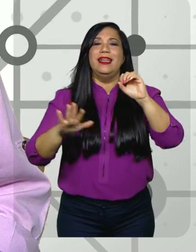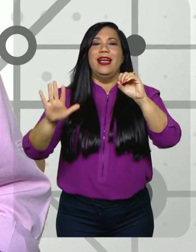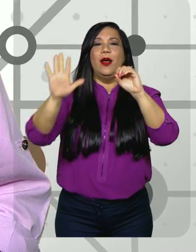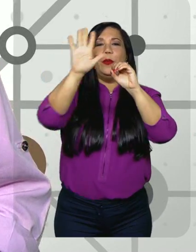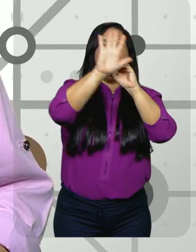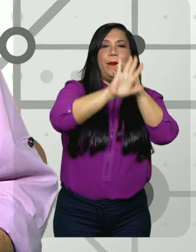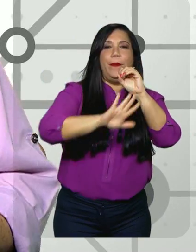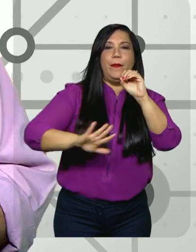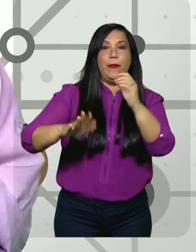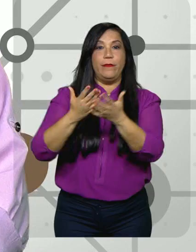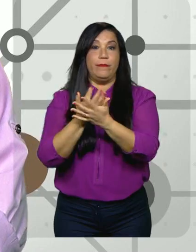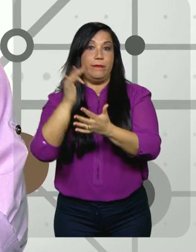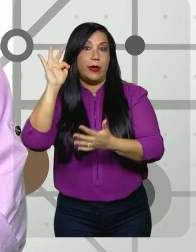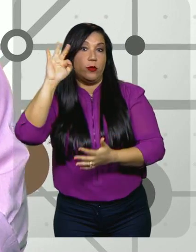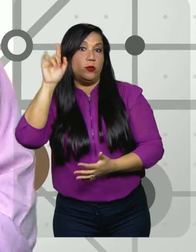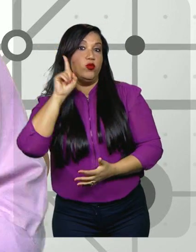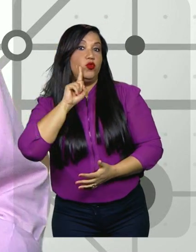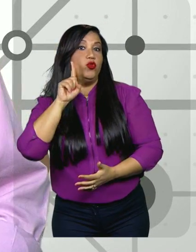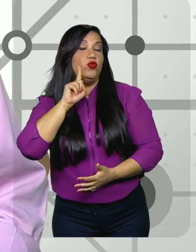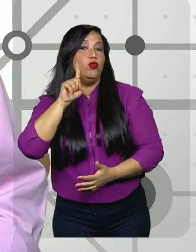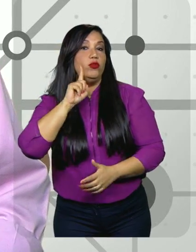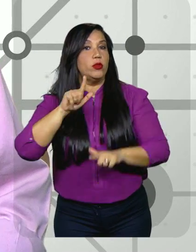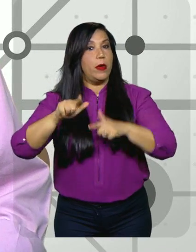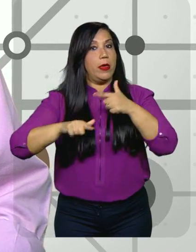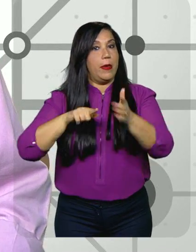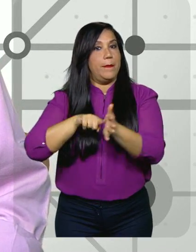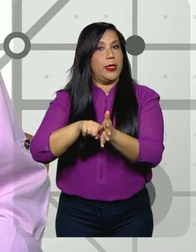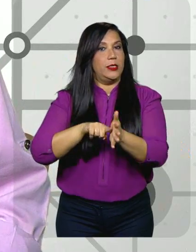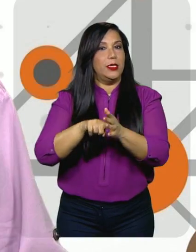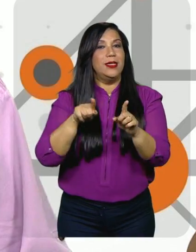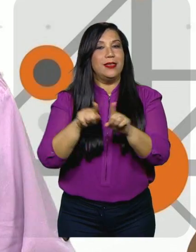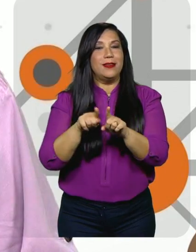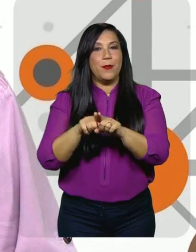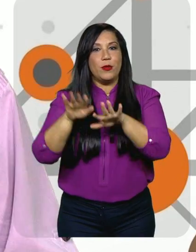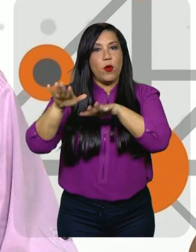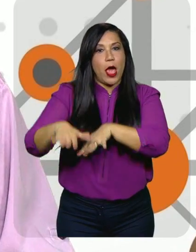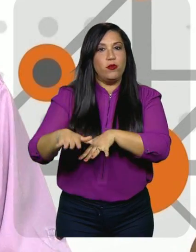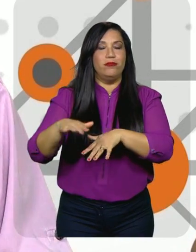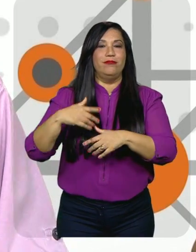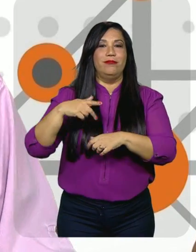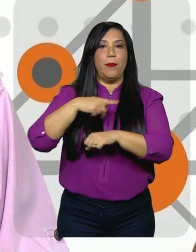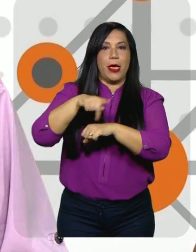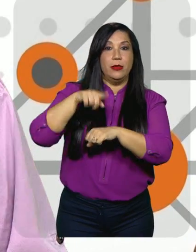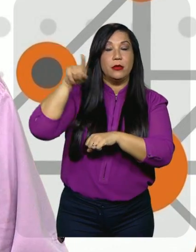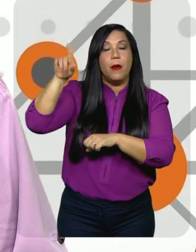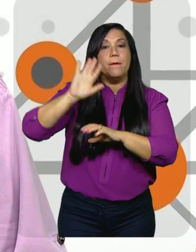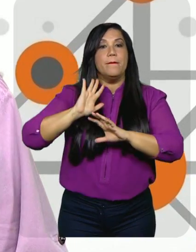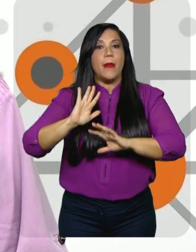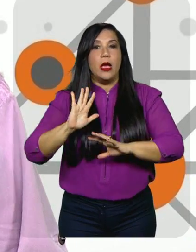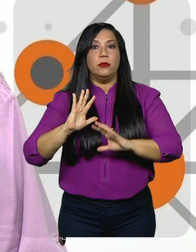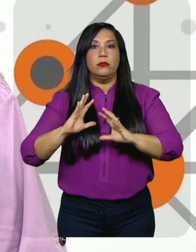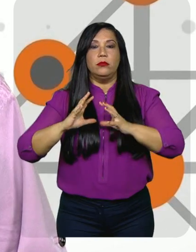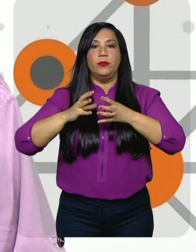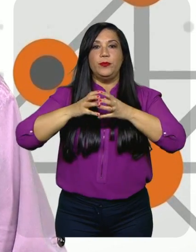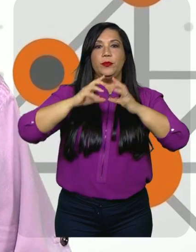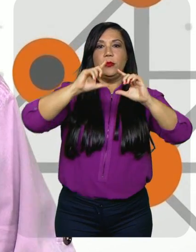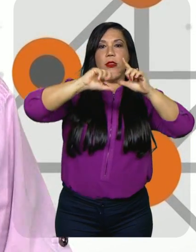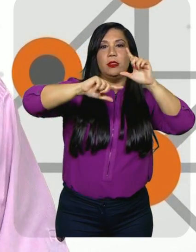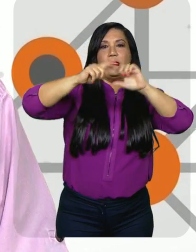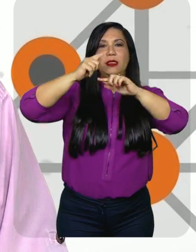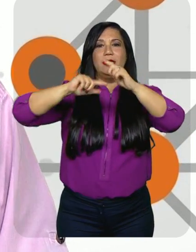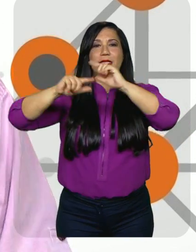de Varsóvia, dos Estados Unidos e do Reino Unido. Usando uma categoria de estrelas